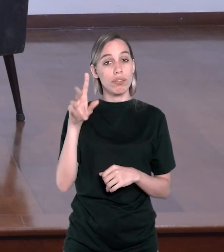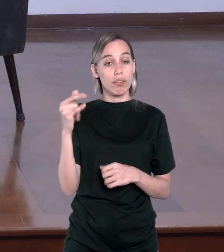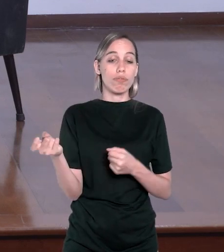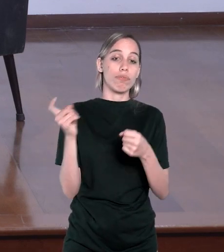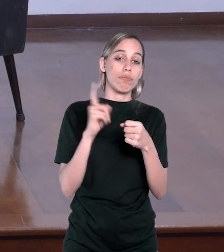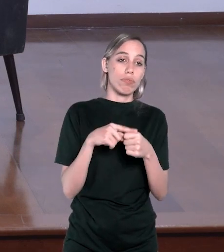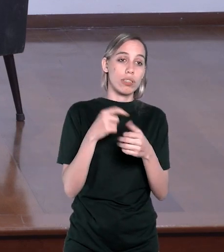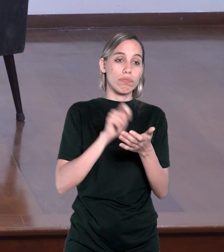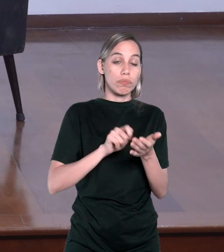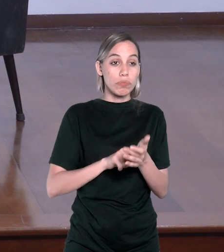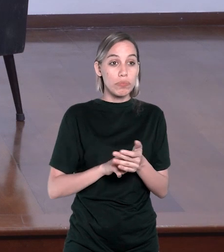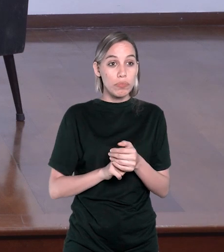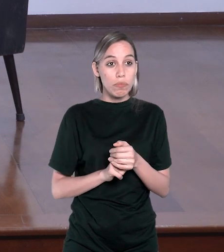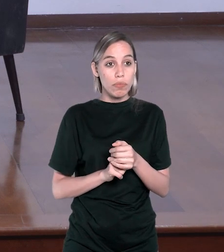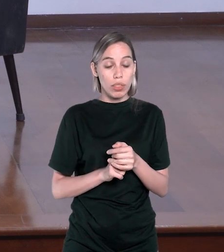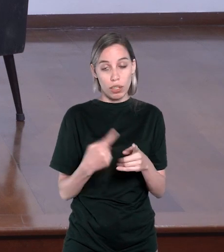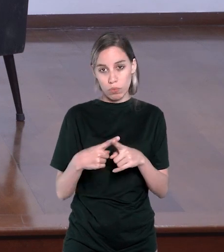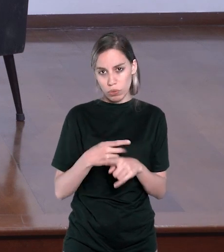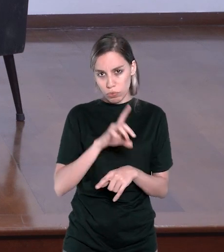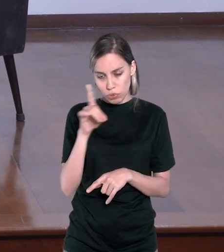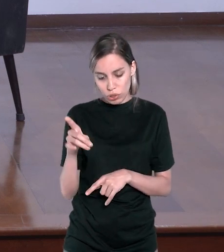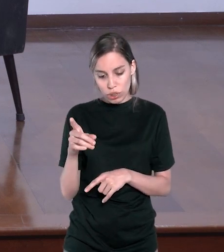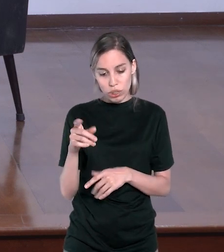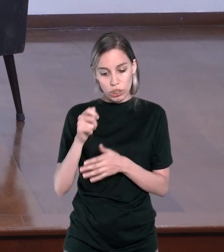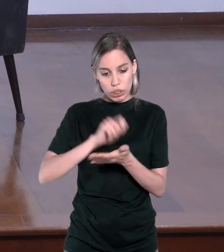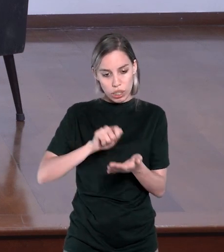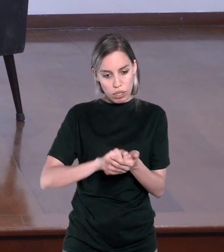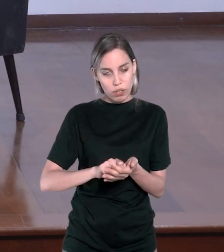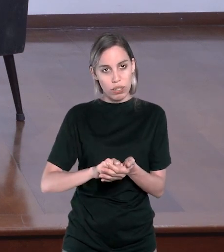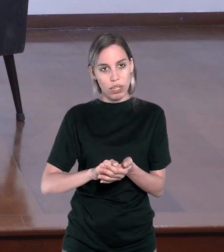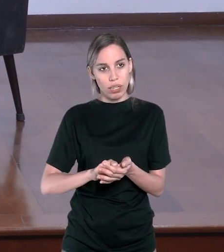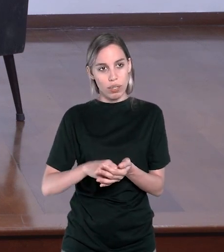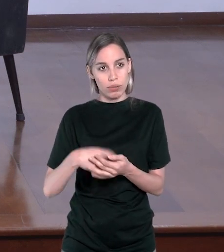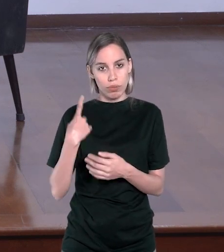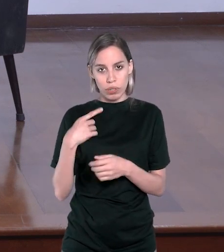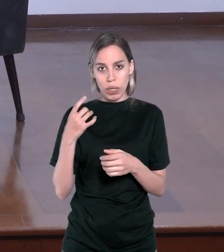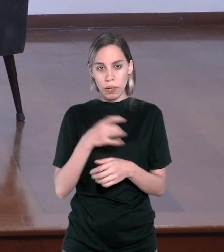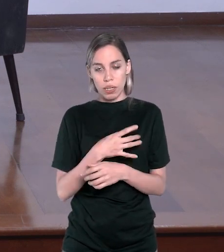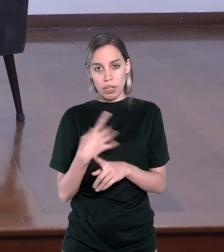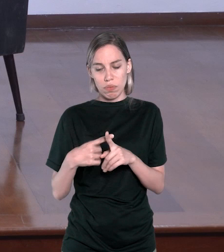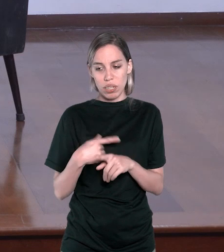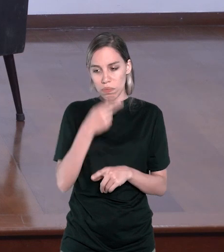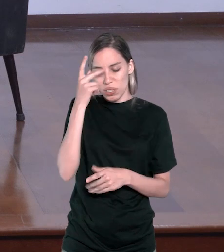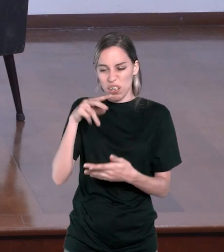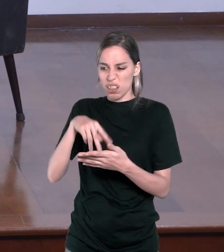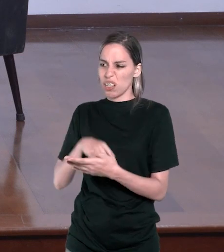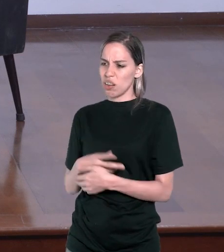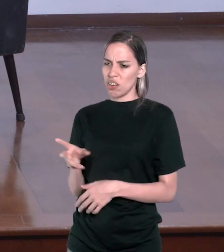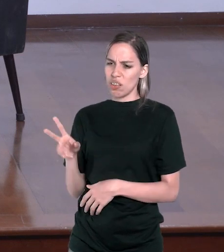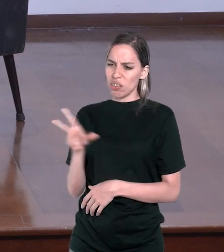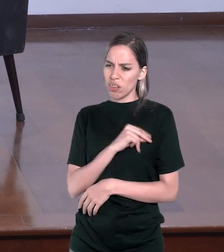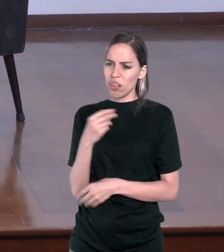a gente escreve, né, a gente fica com um pouco de medo de pegar as coisas antigas e falar, ai, como essa mulher escreve mal, sabe? Mas eu acho que tem muitas